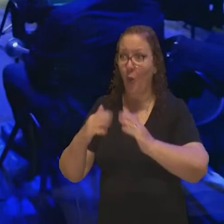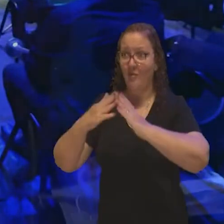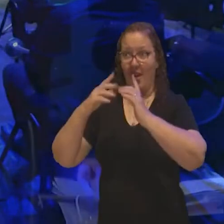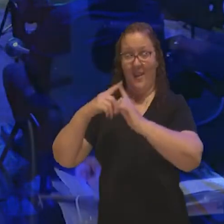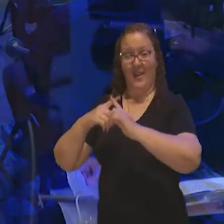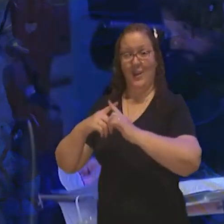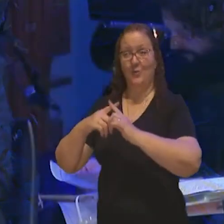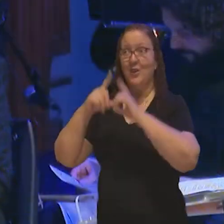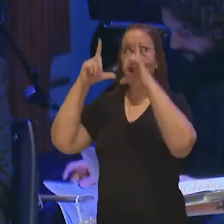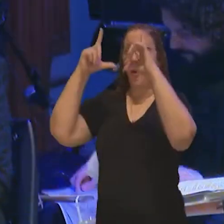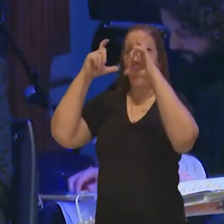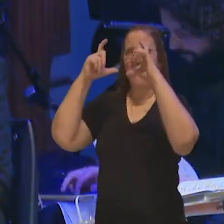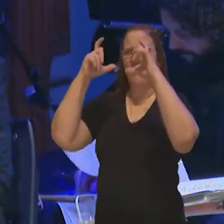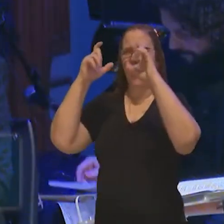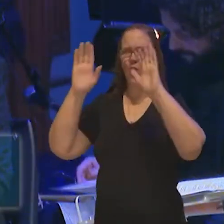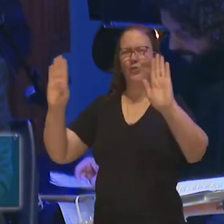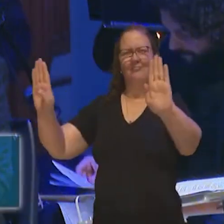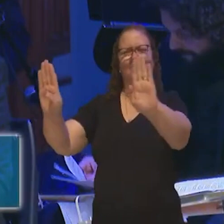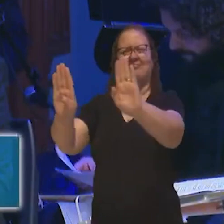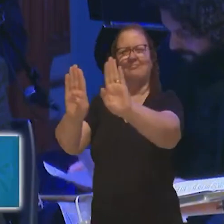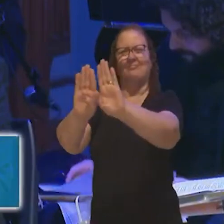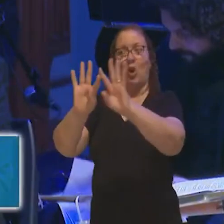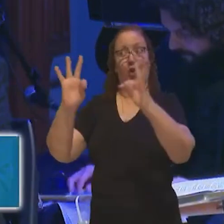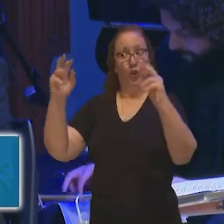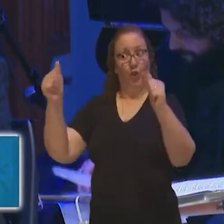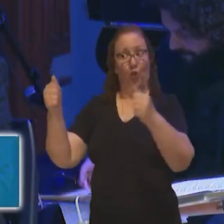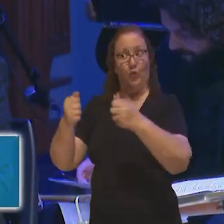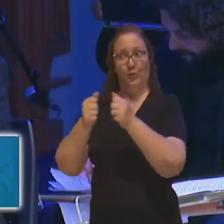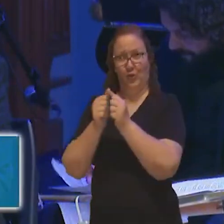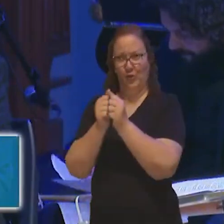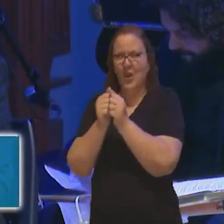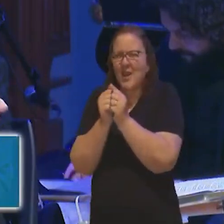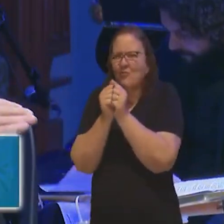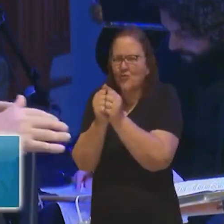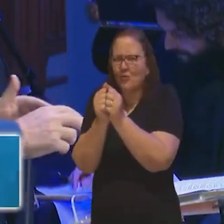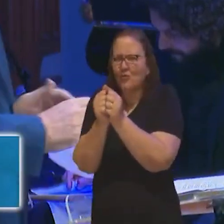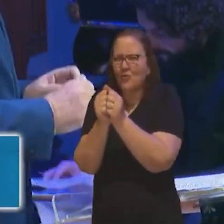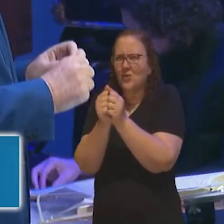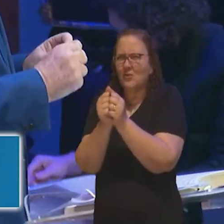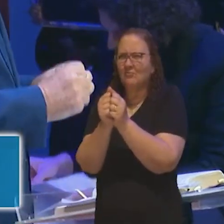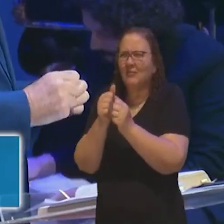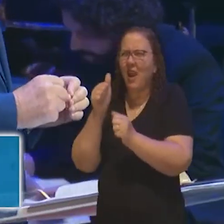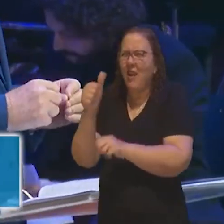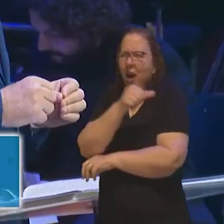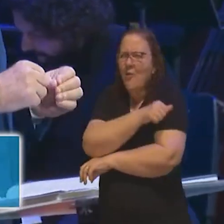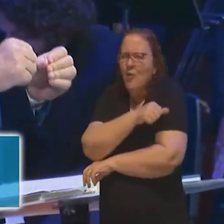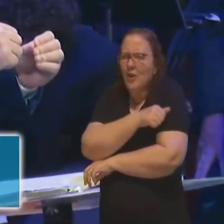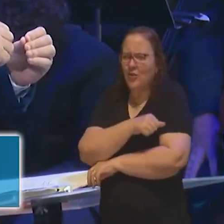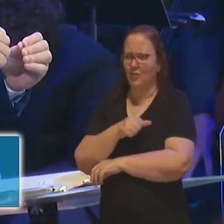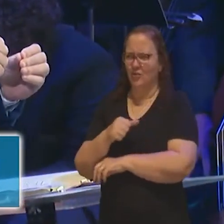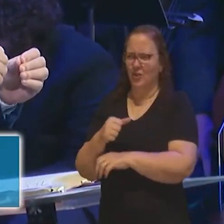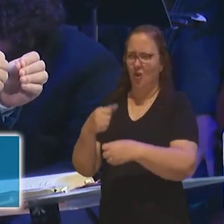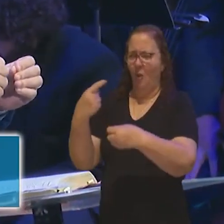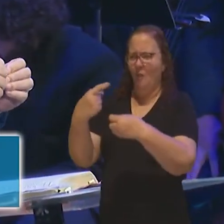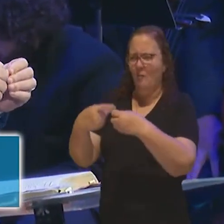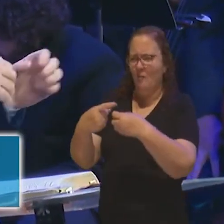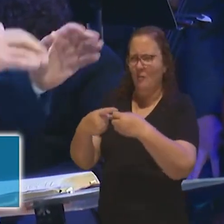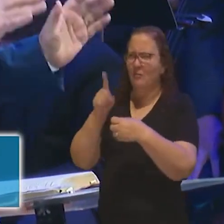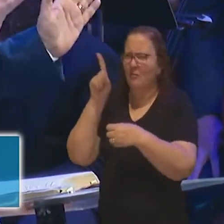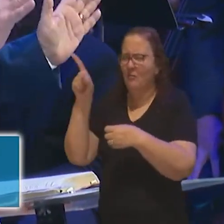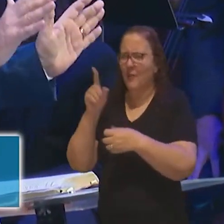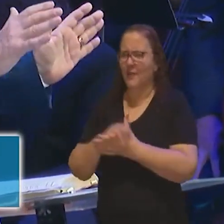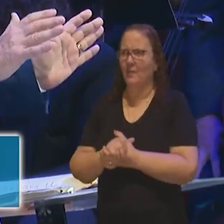frente ao prédio da igreja. Rua 1º de Março, 127, Centro, Rio de Janeiro.